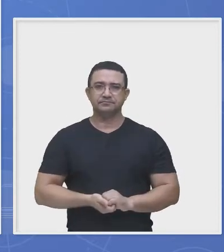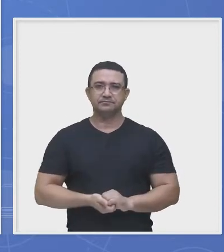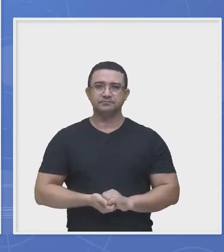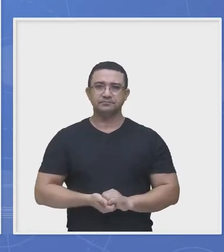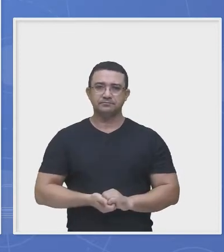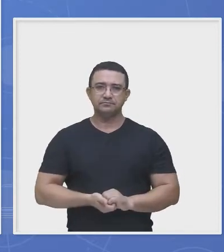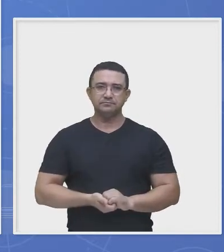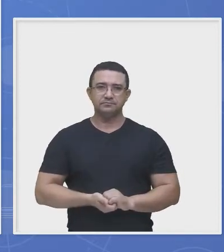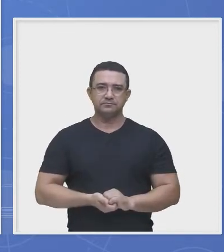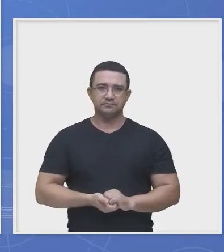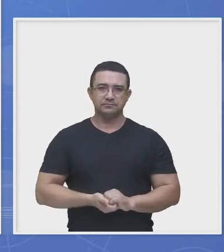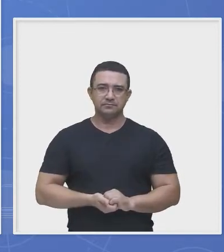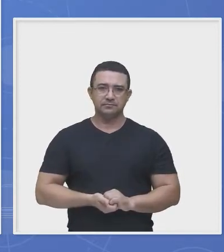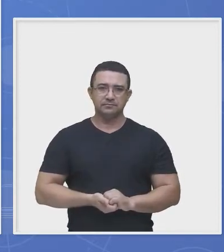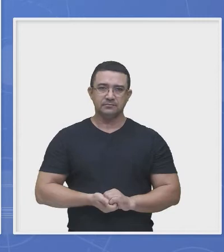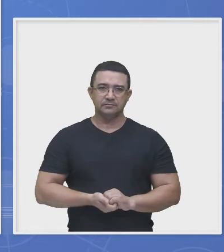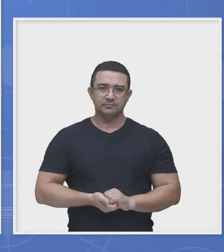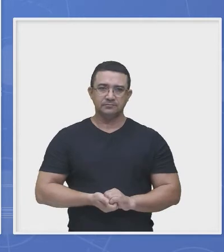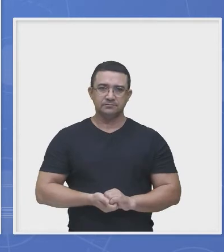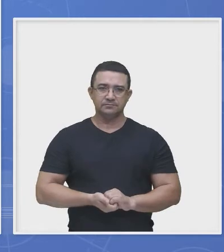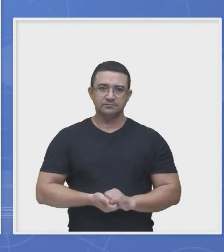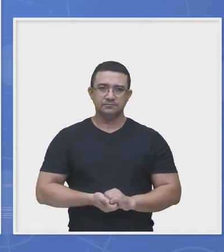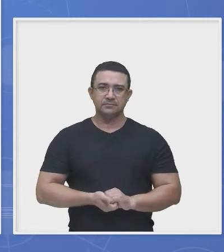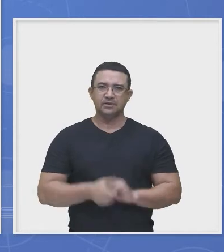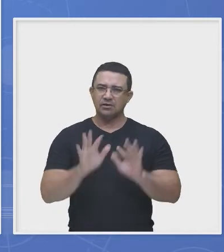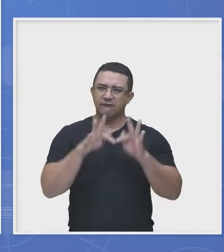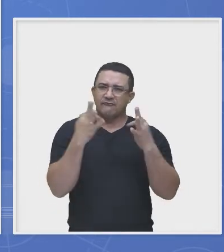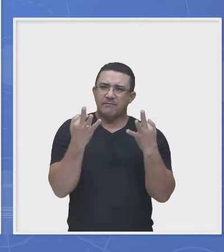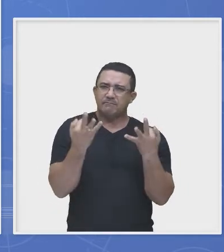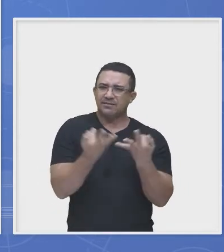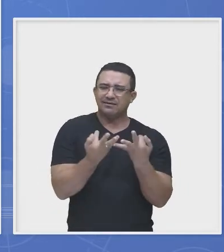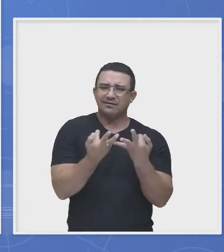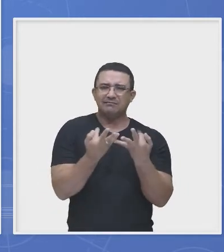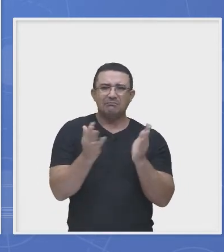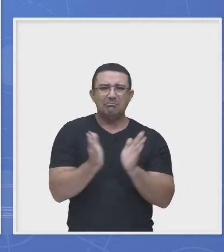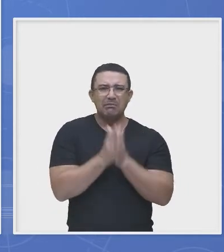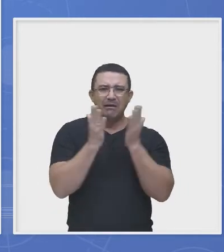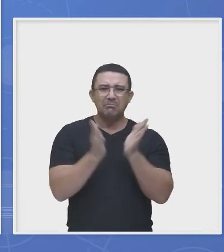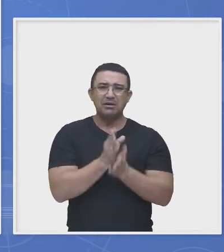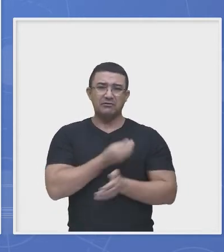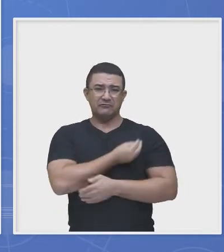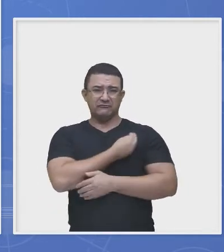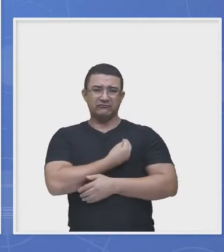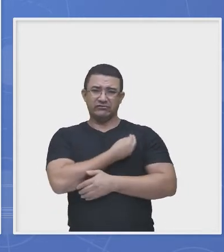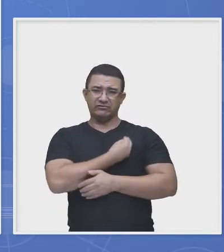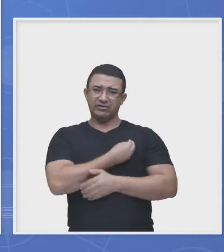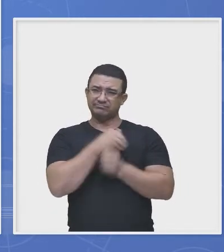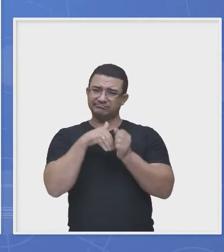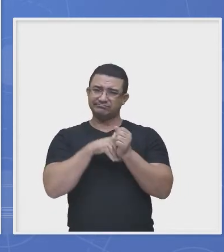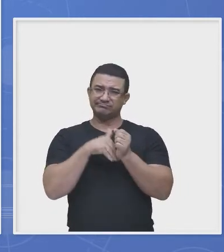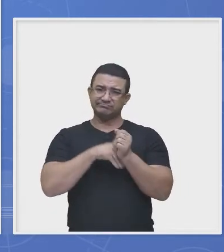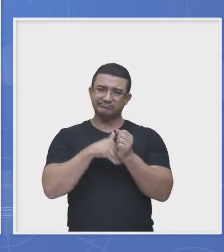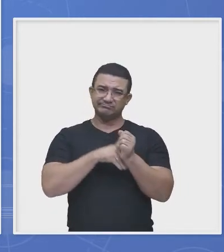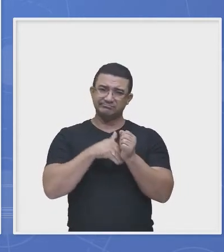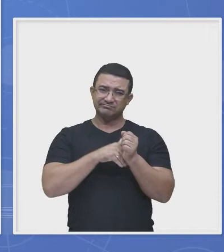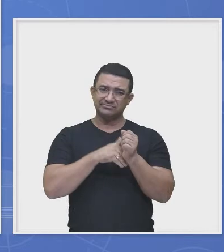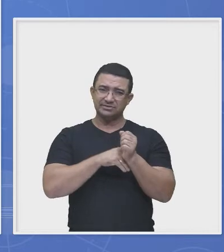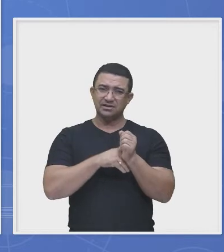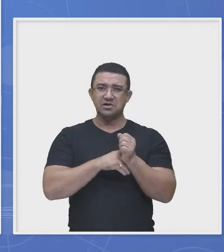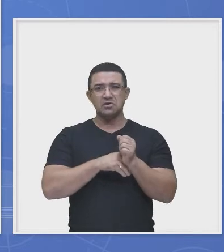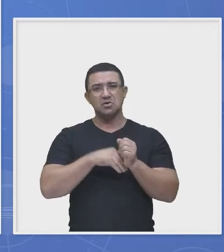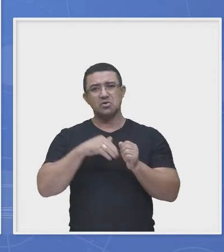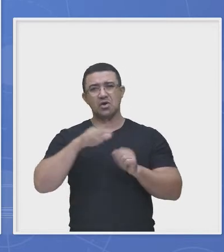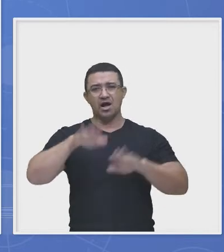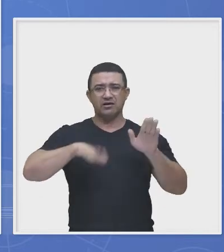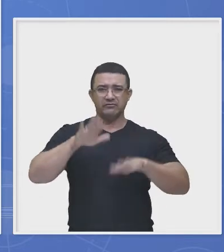descendência, ruídos de opilação e álcool, famílias decaídas a viver misteriosamente outras à